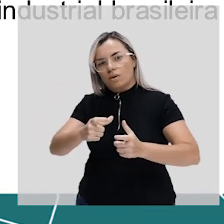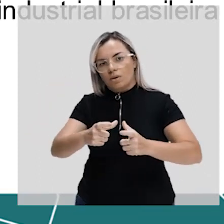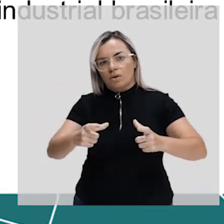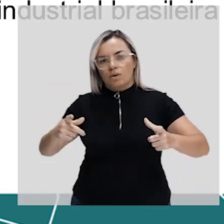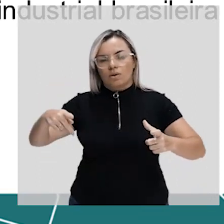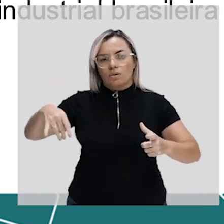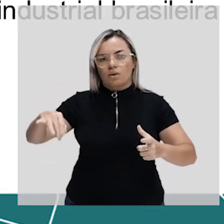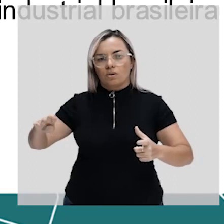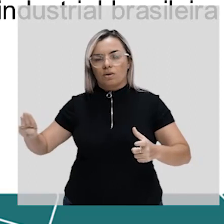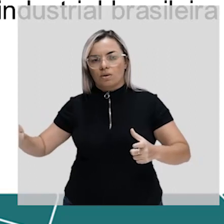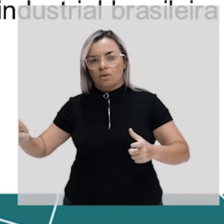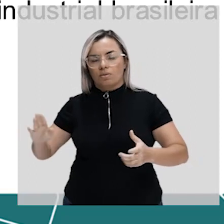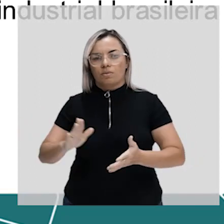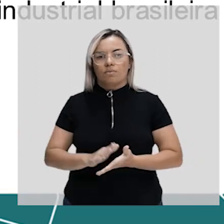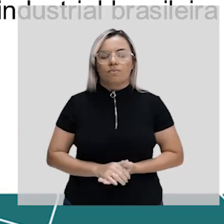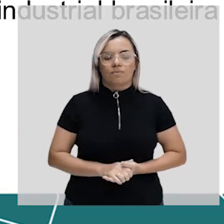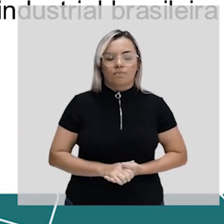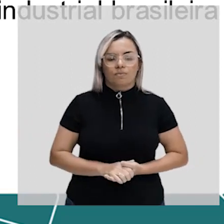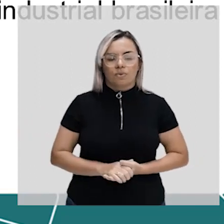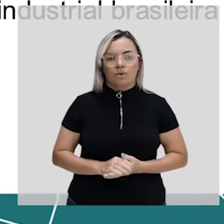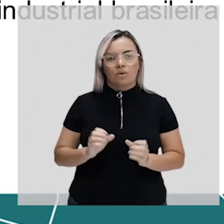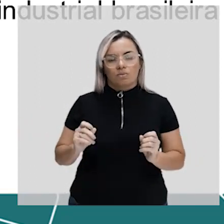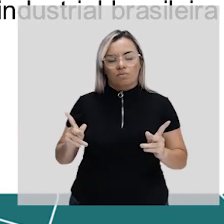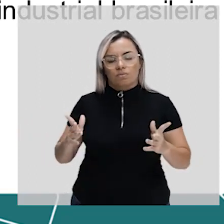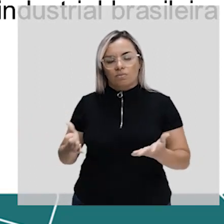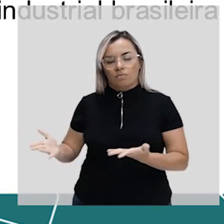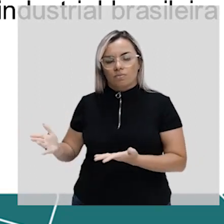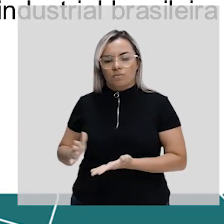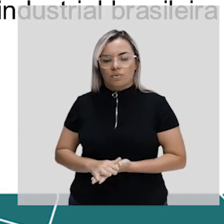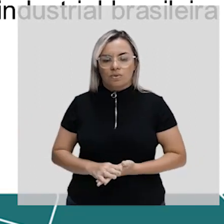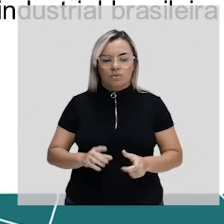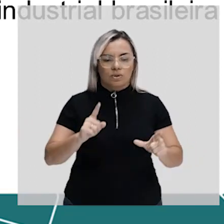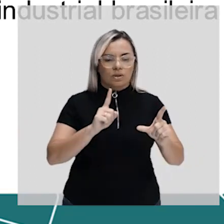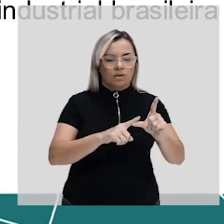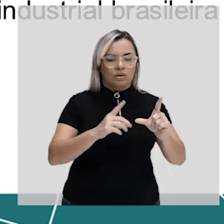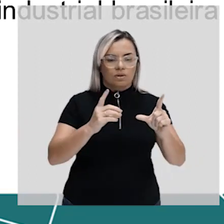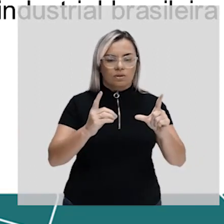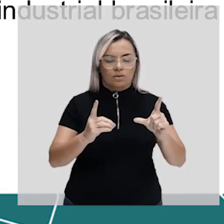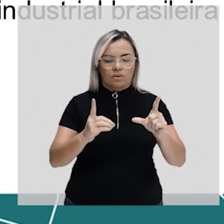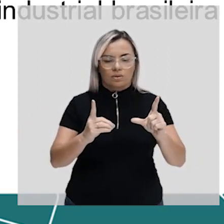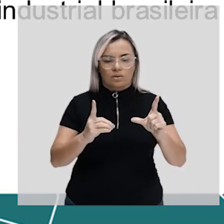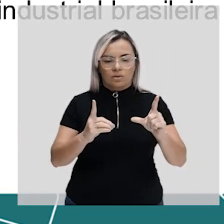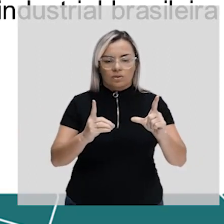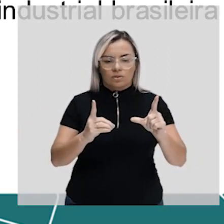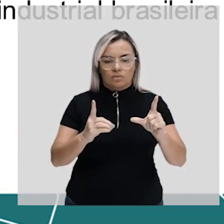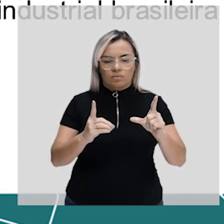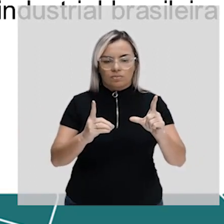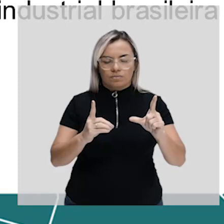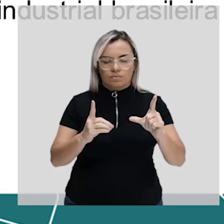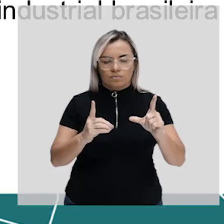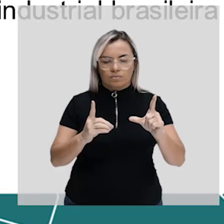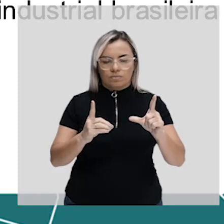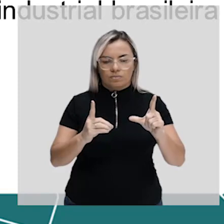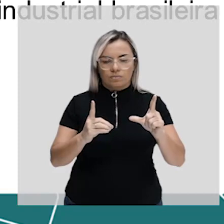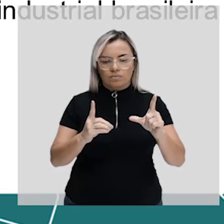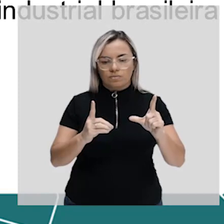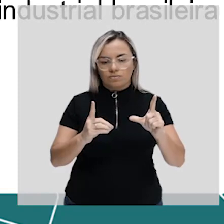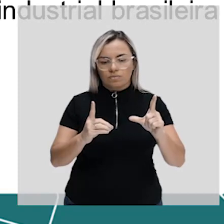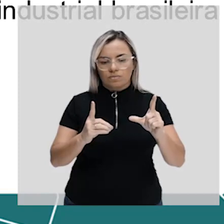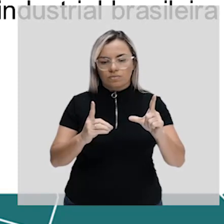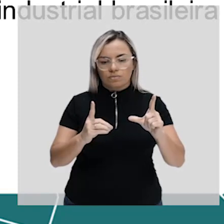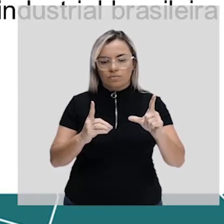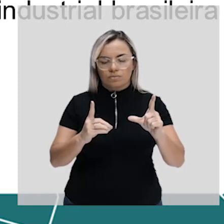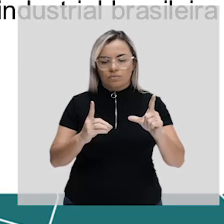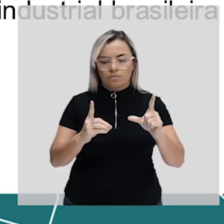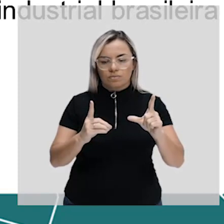PIB, né? Nosso Produto Interno Bruto. Bacana? E vamos ver o erro aqui da letra D. Estava em curso, na década de 70,